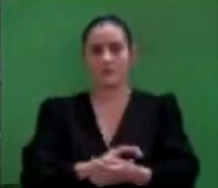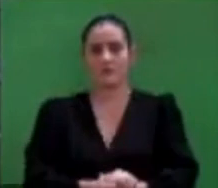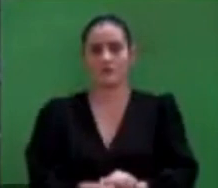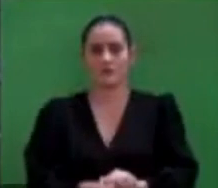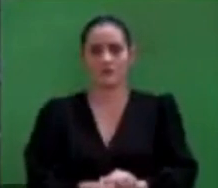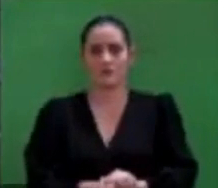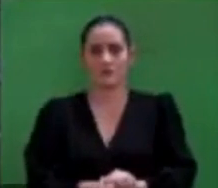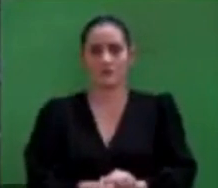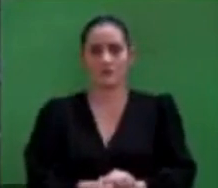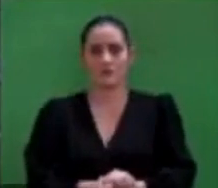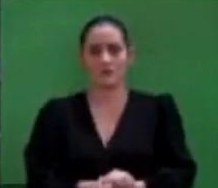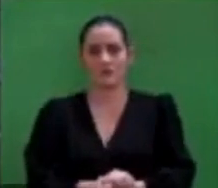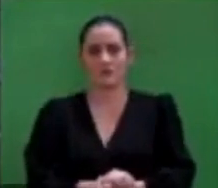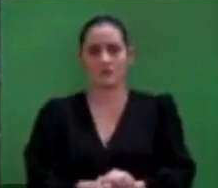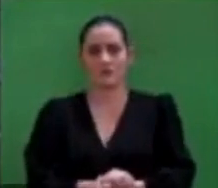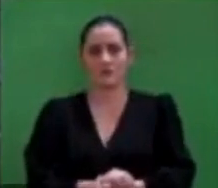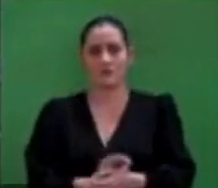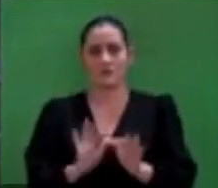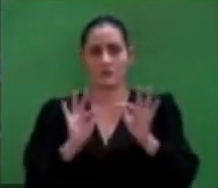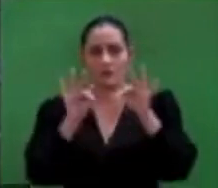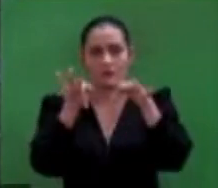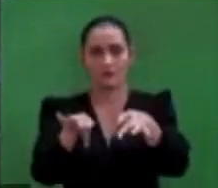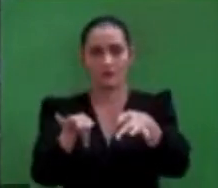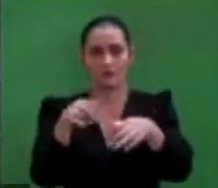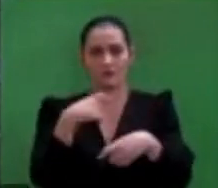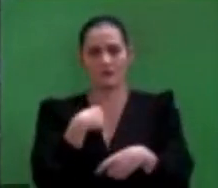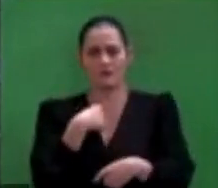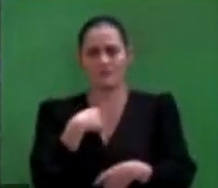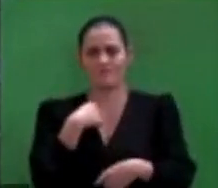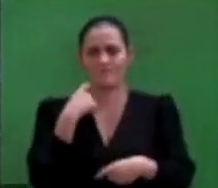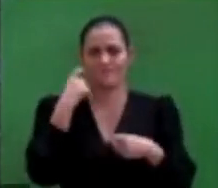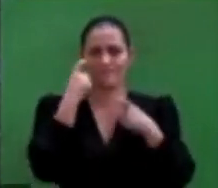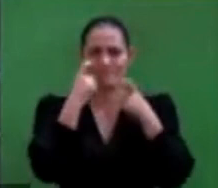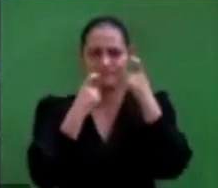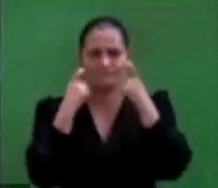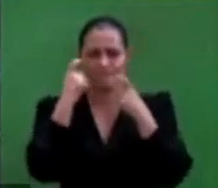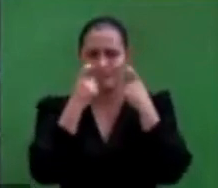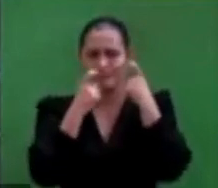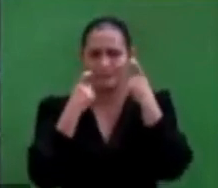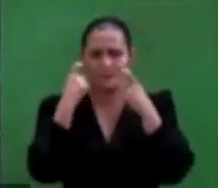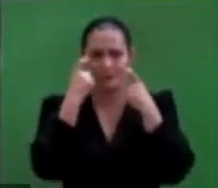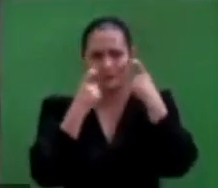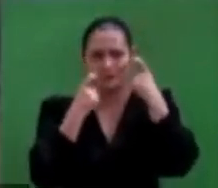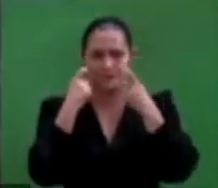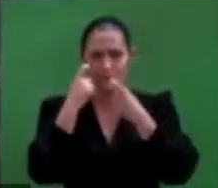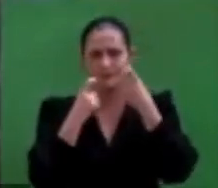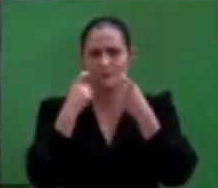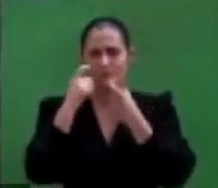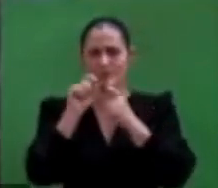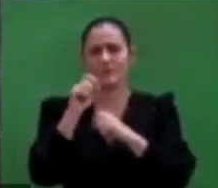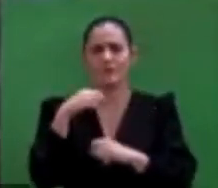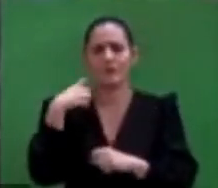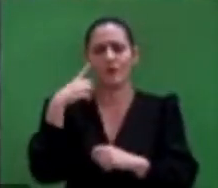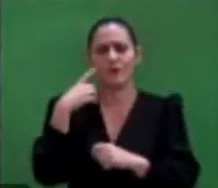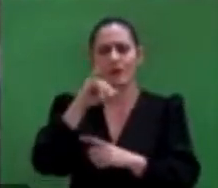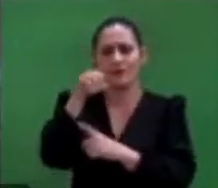e terminei com profunda preocupação a fala do deputado Jonas Lima,